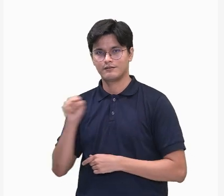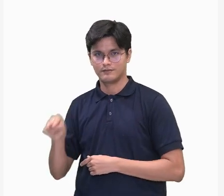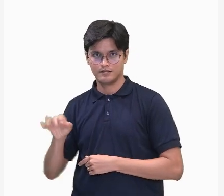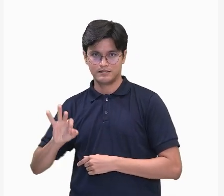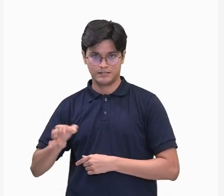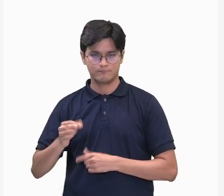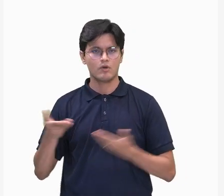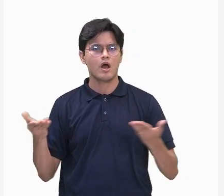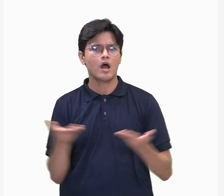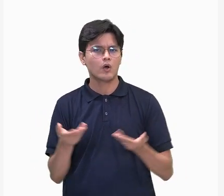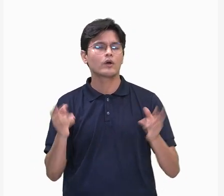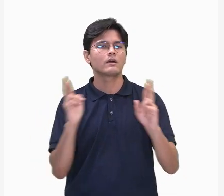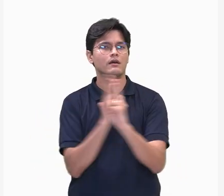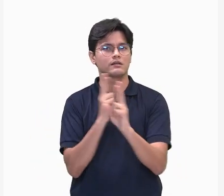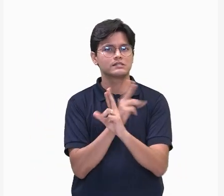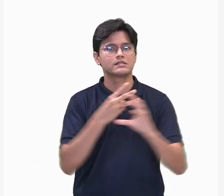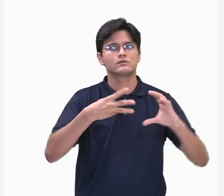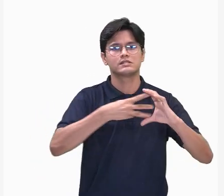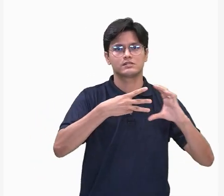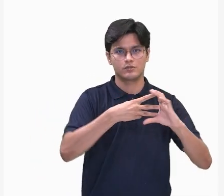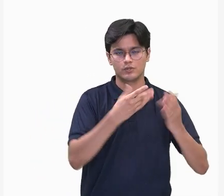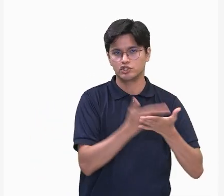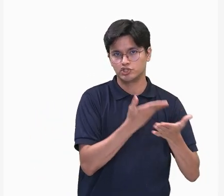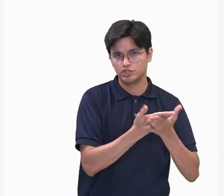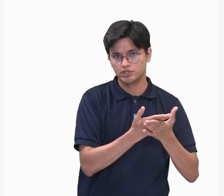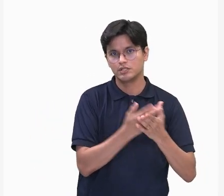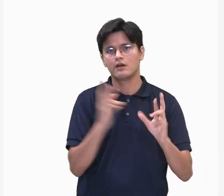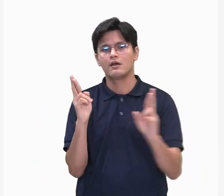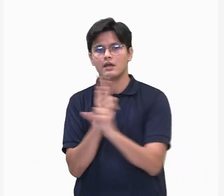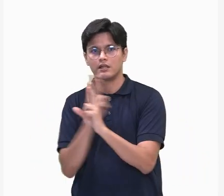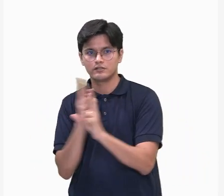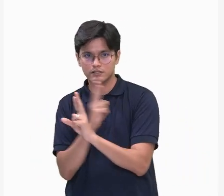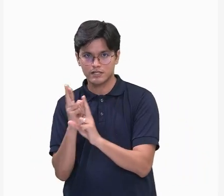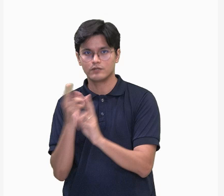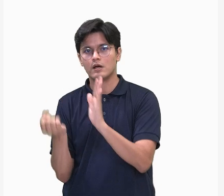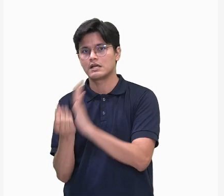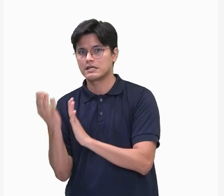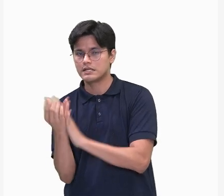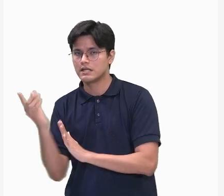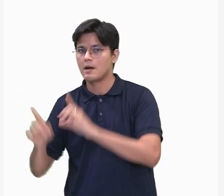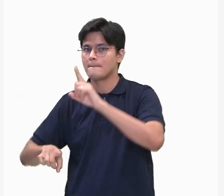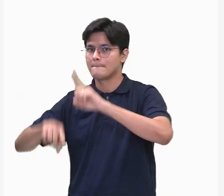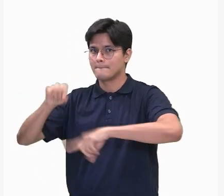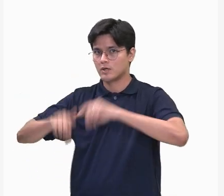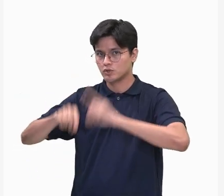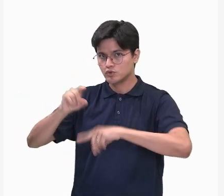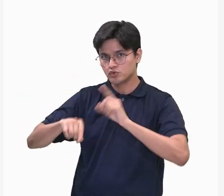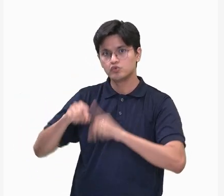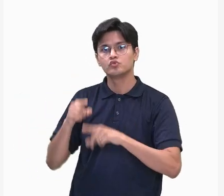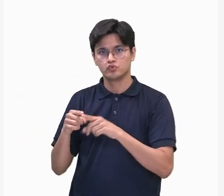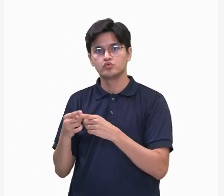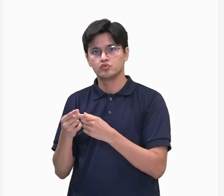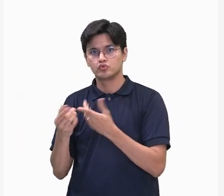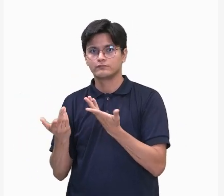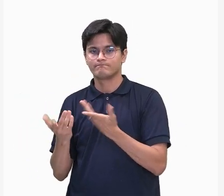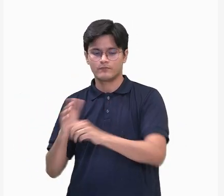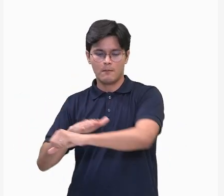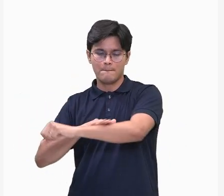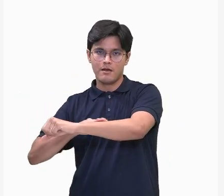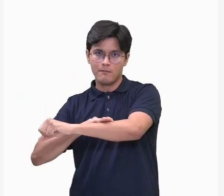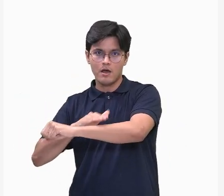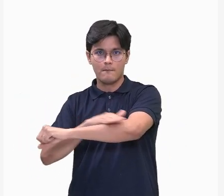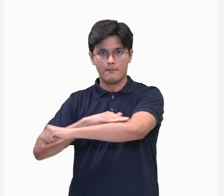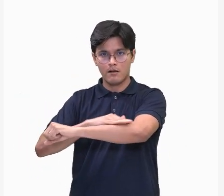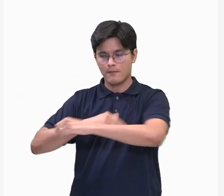cosmetologia, olha só, que está relacionada com a criação de produtos que interagem com a pele, como cremes e tratamentos